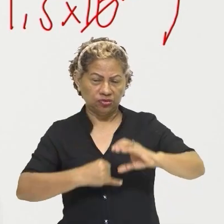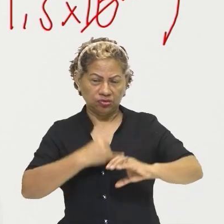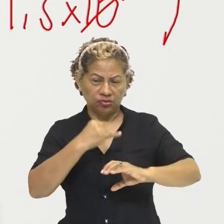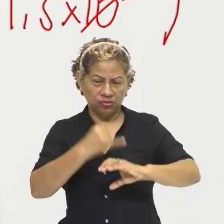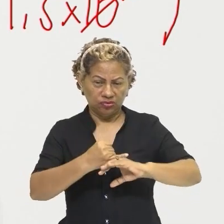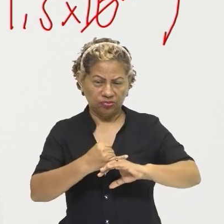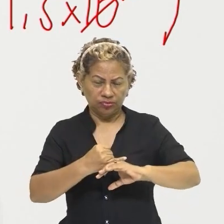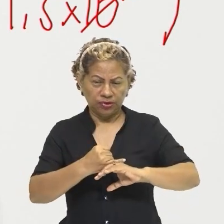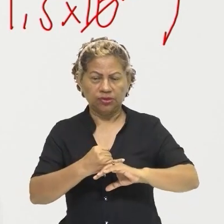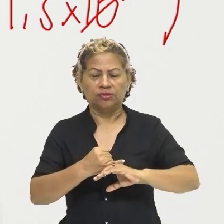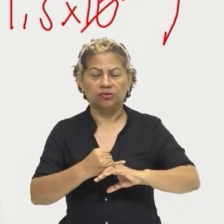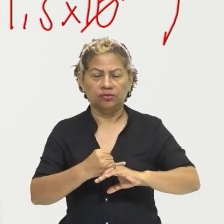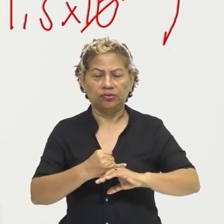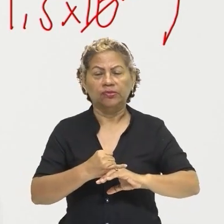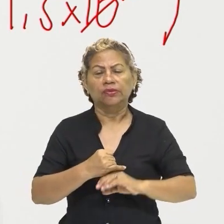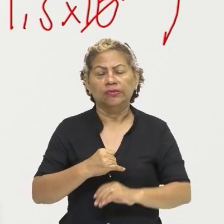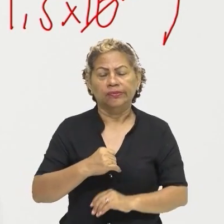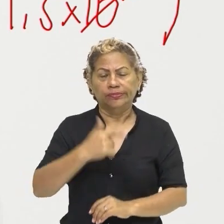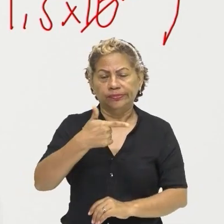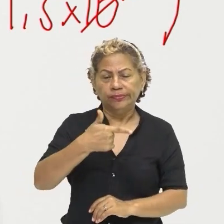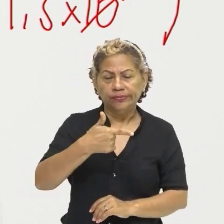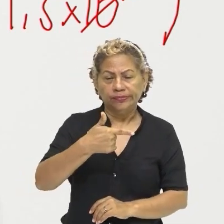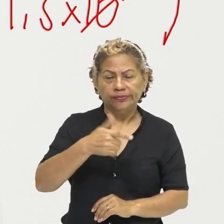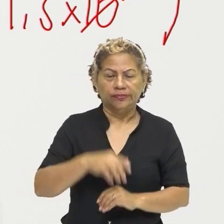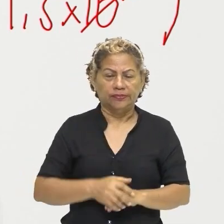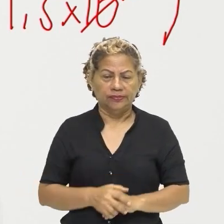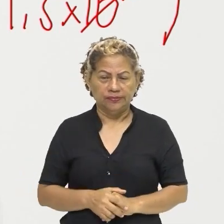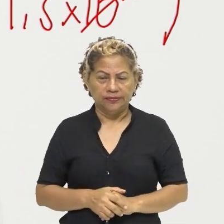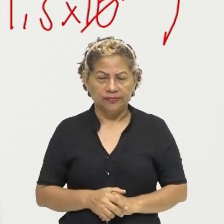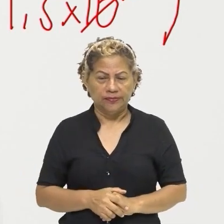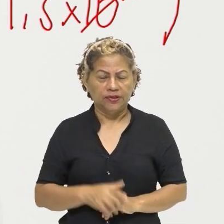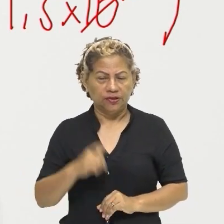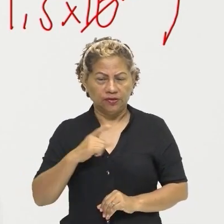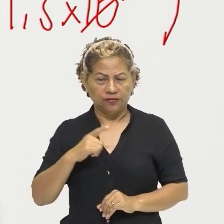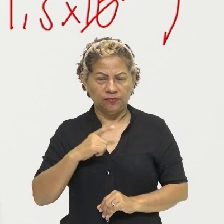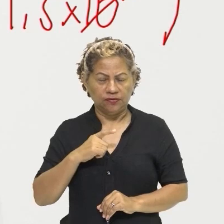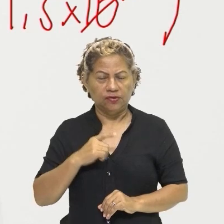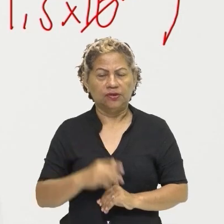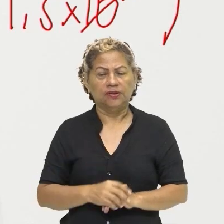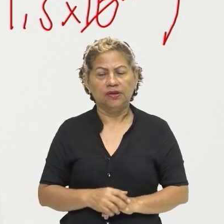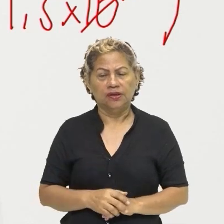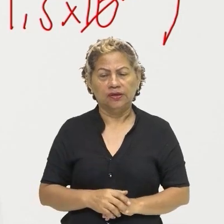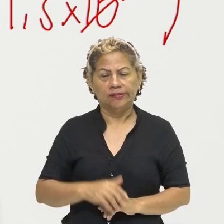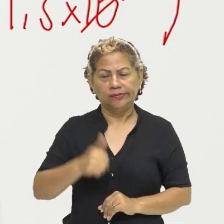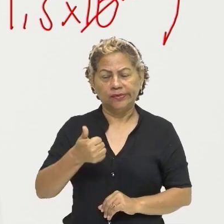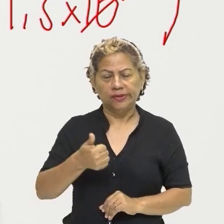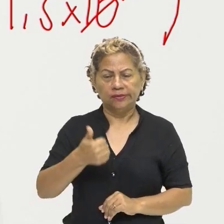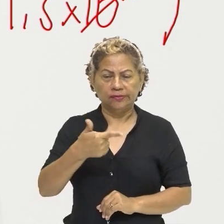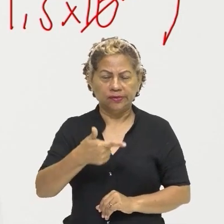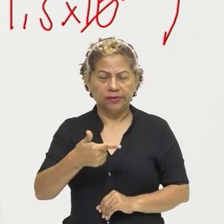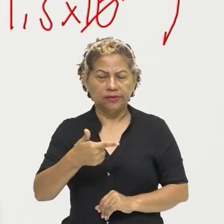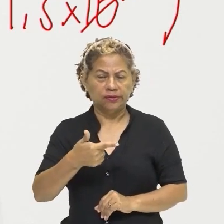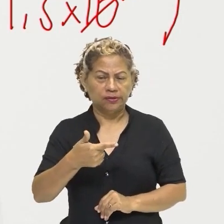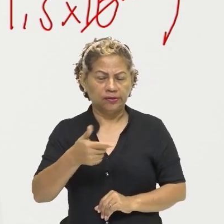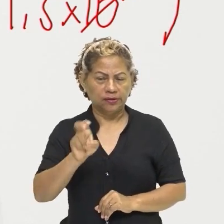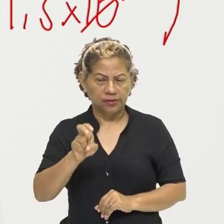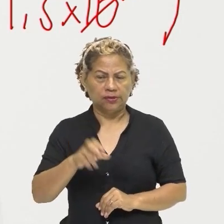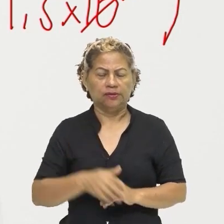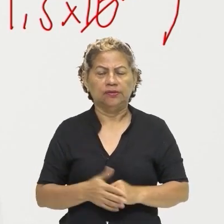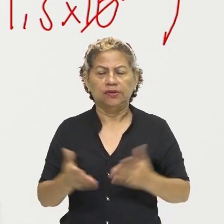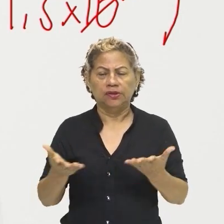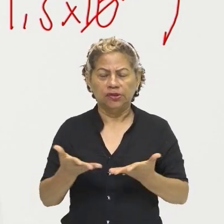5 elevado ao cubo, que vale 125. E aí, eu extraio a